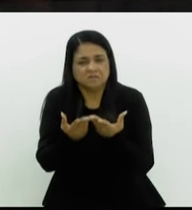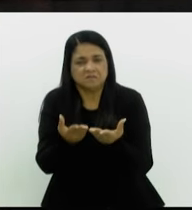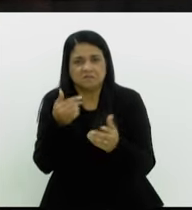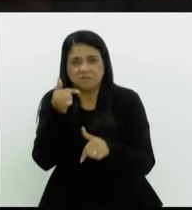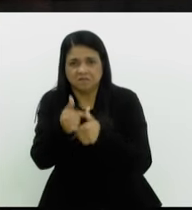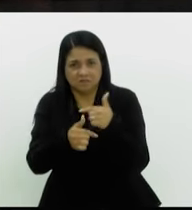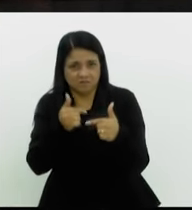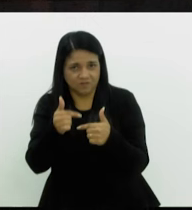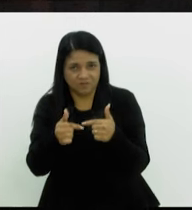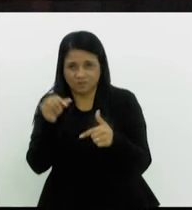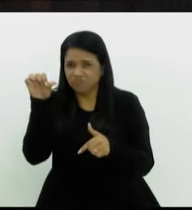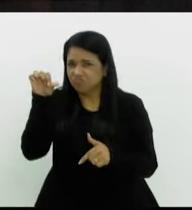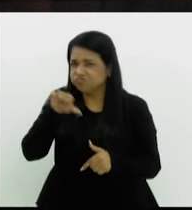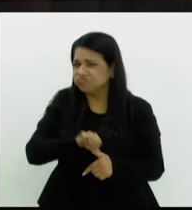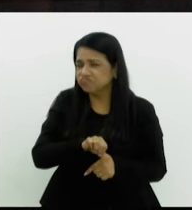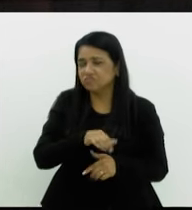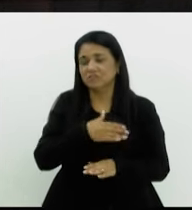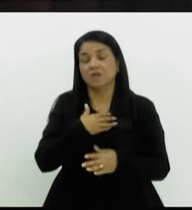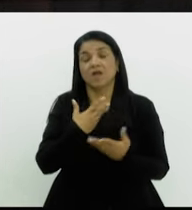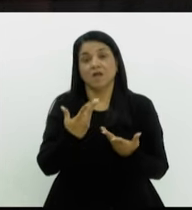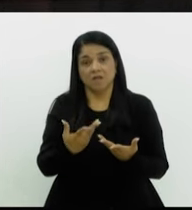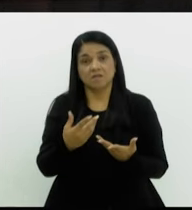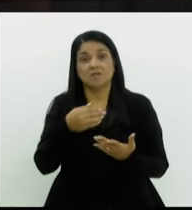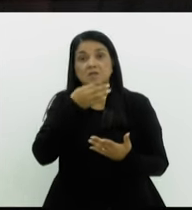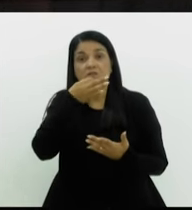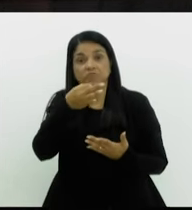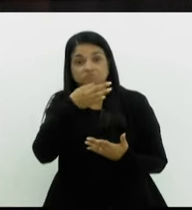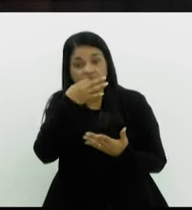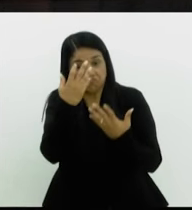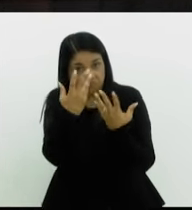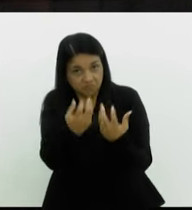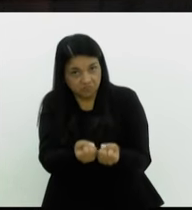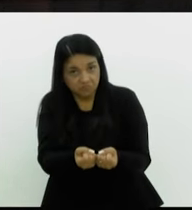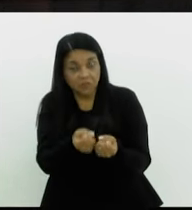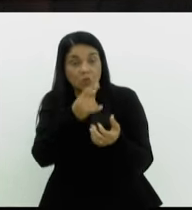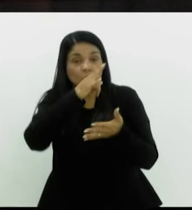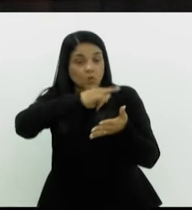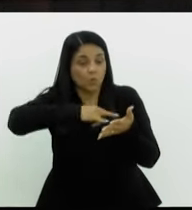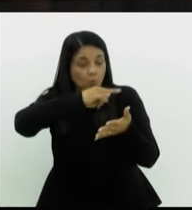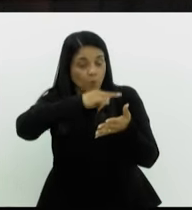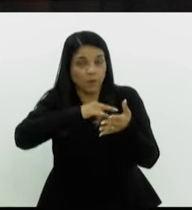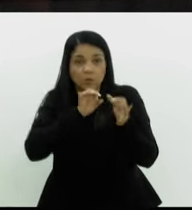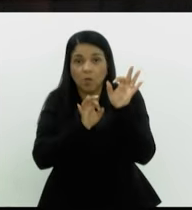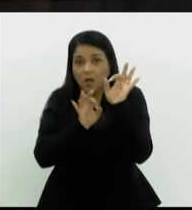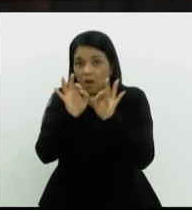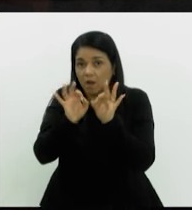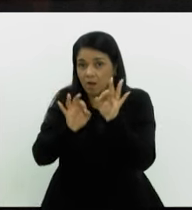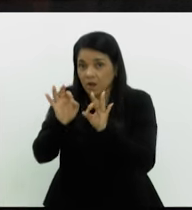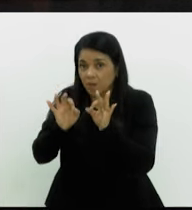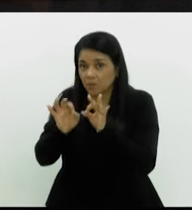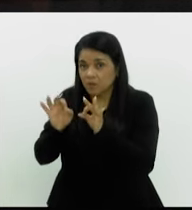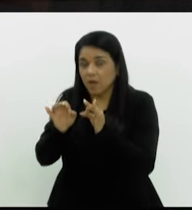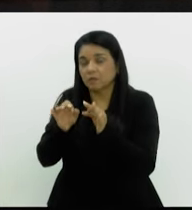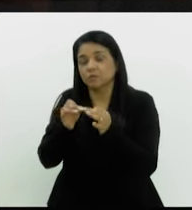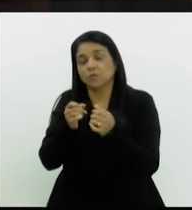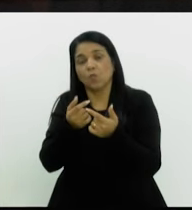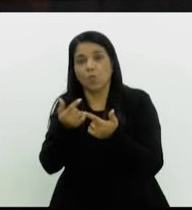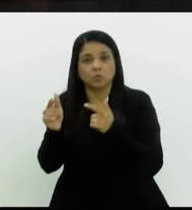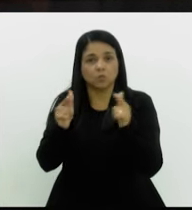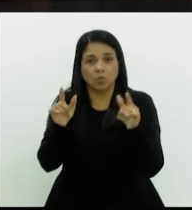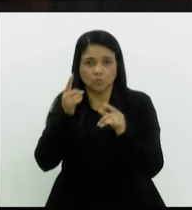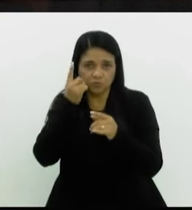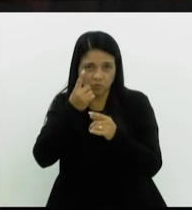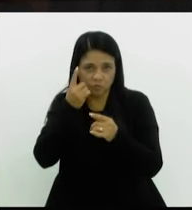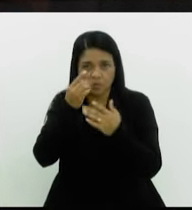minha sugestão, não é? Esse documento foi elaborado a muitas mãos e